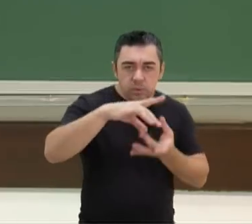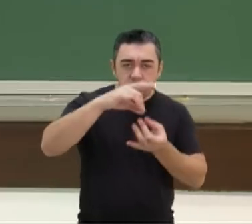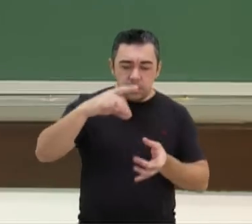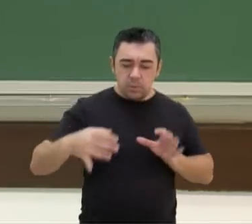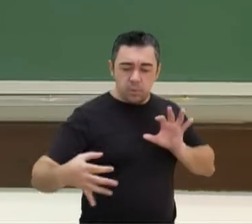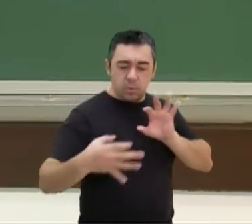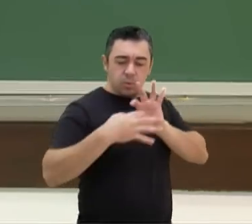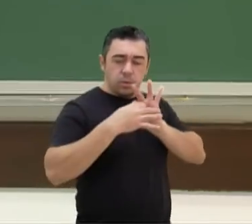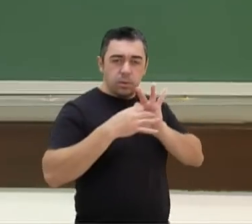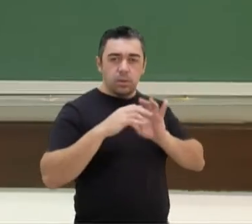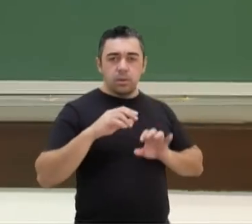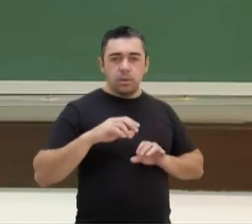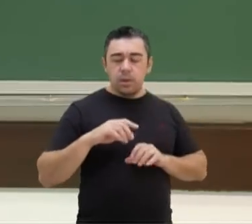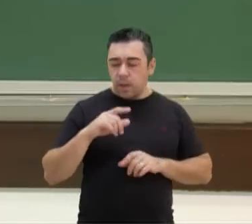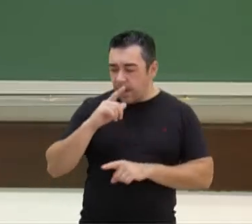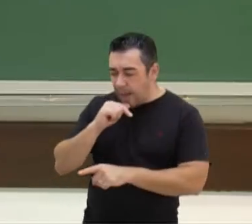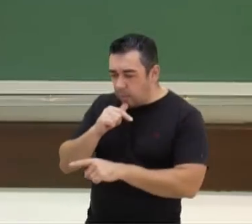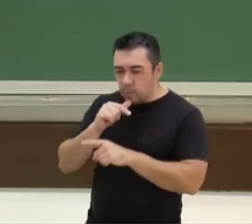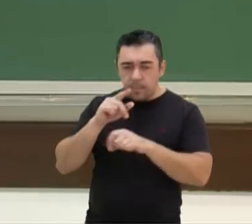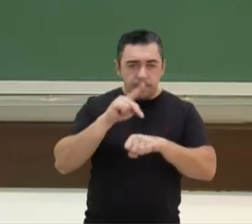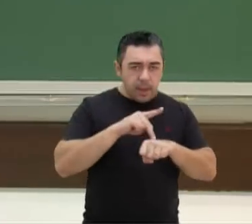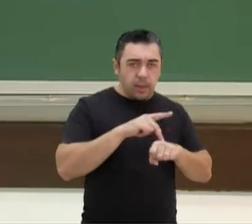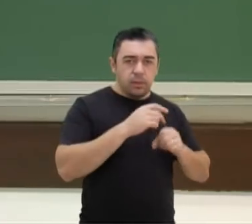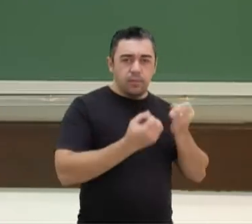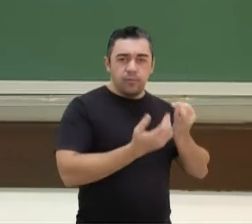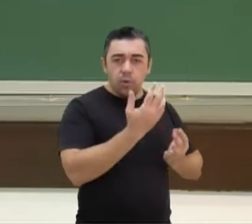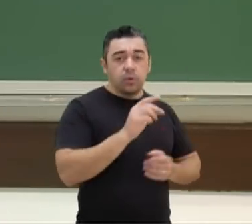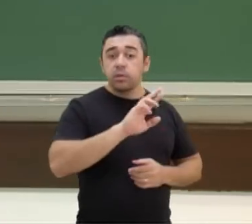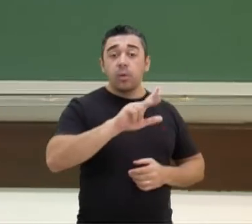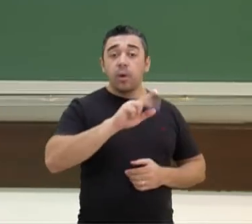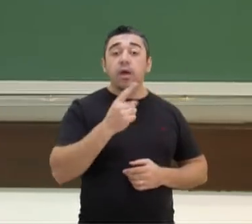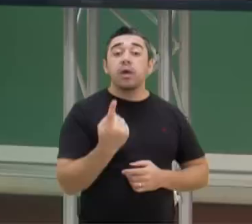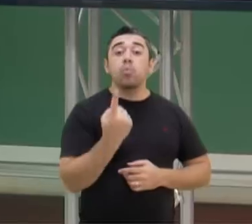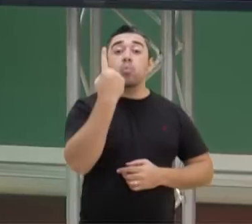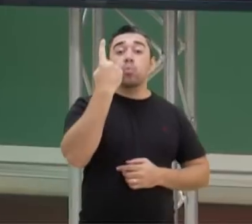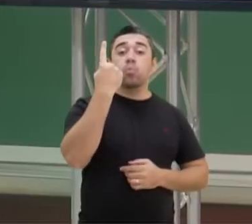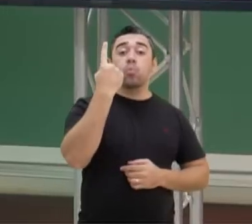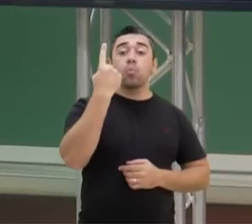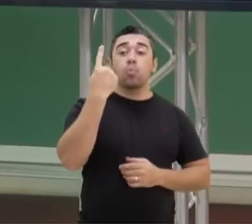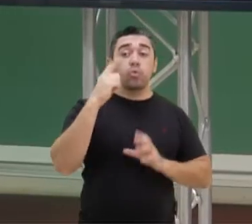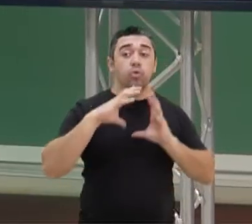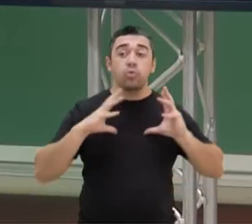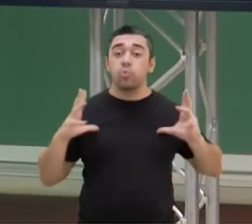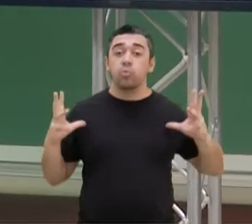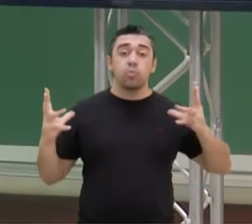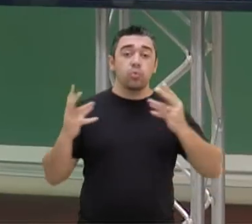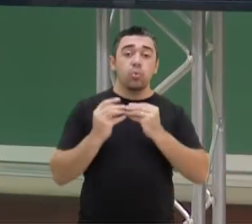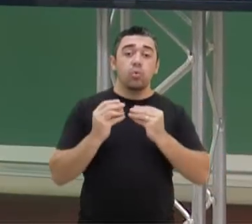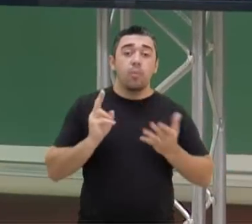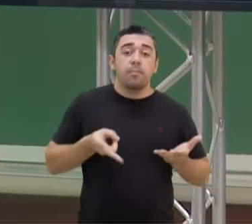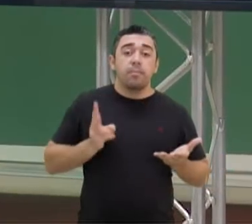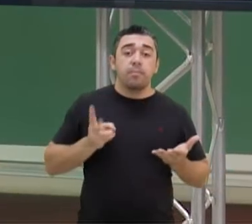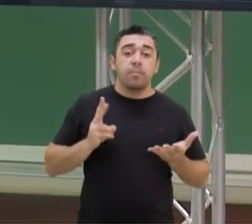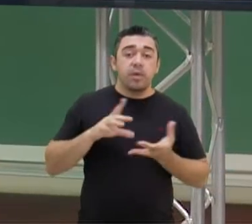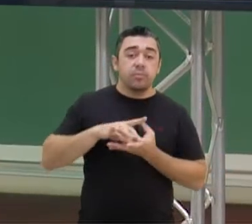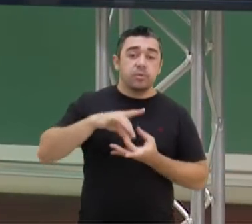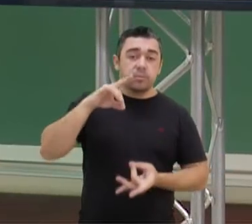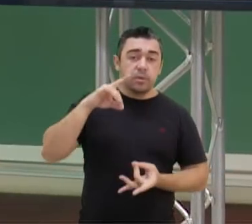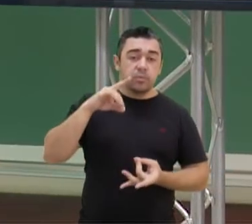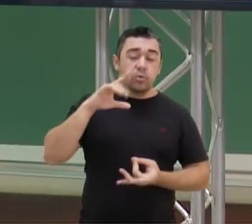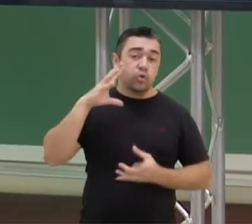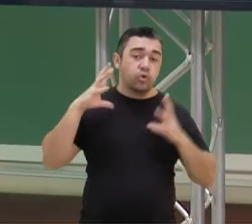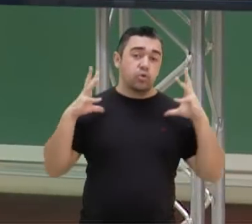da água, do fogo, é um só espírito que flui, que está em tudo. É o mesmo espírito, então tudo